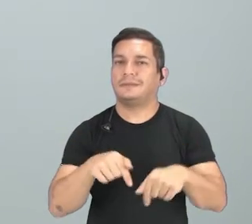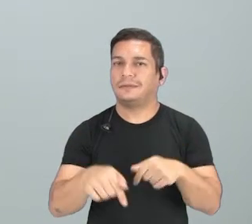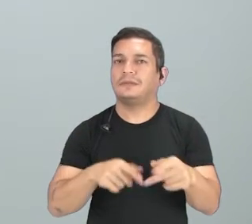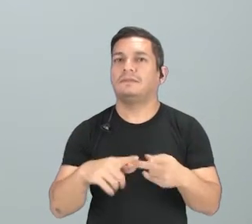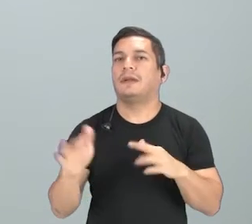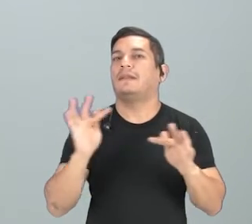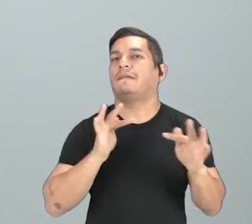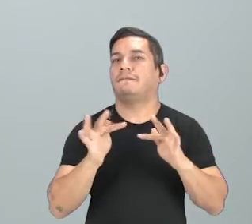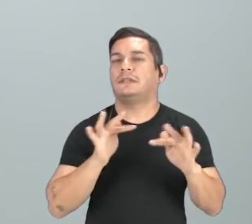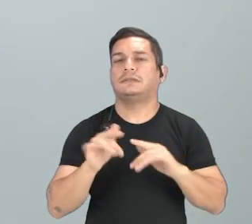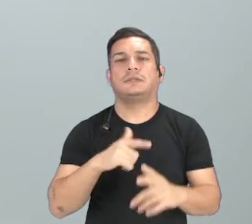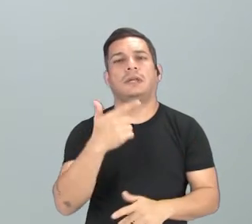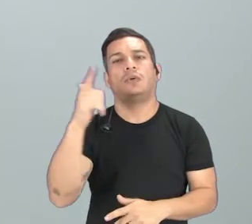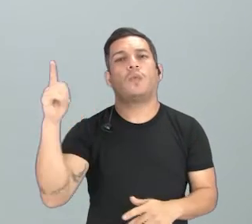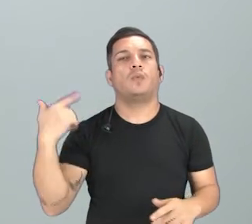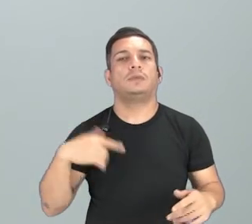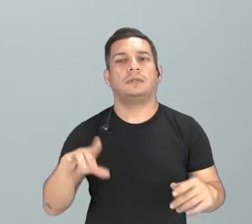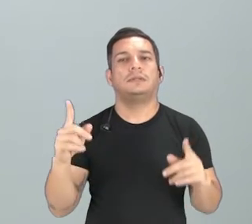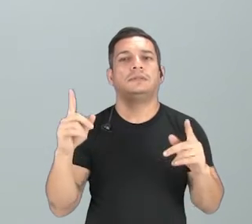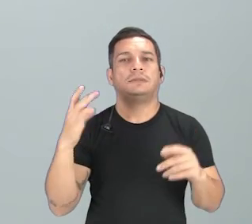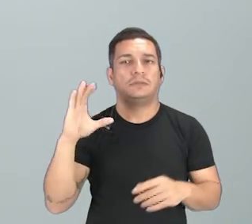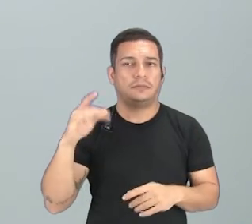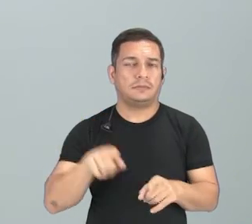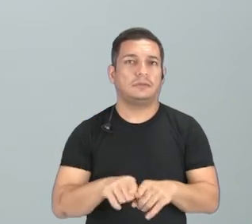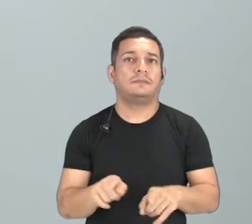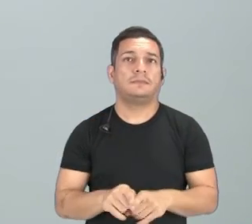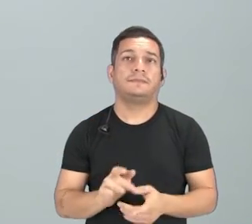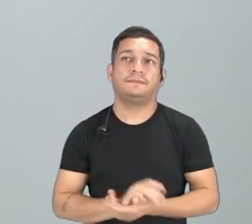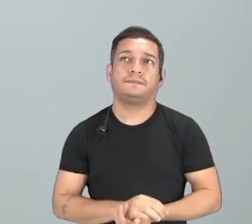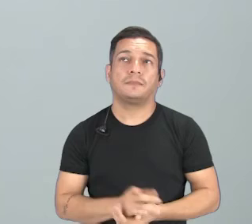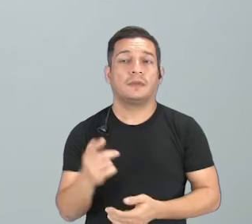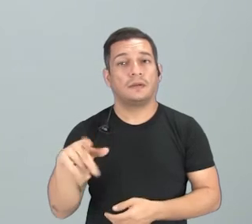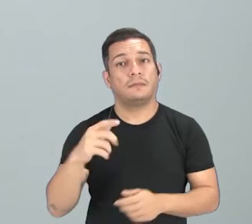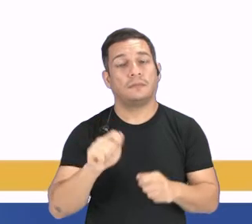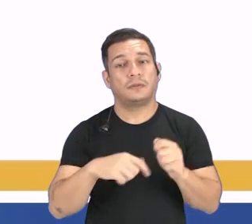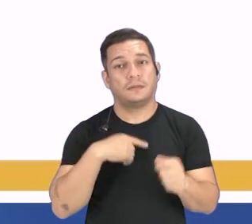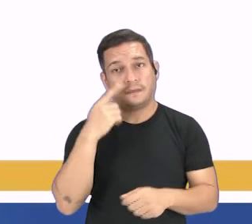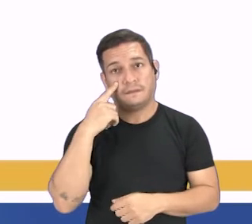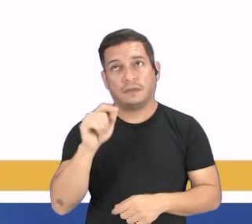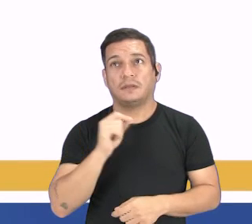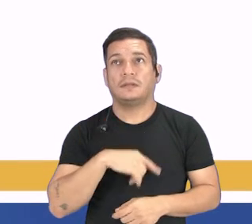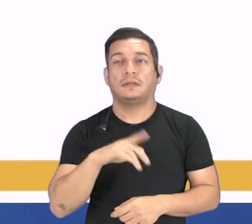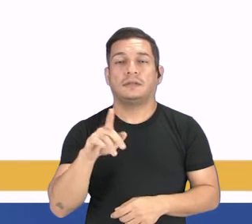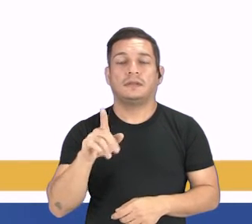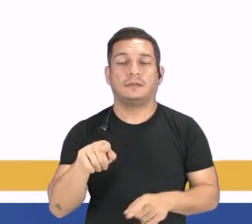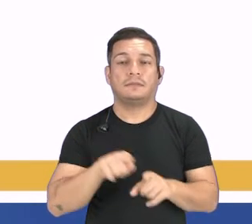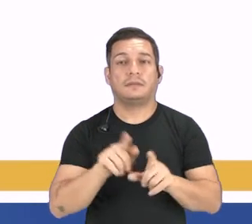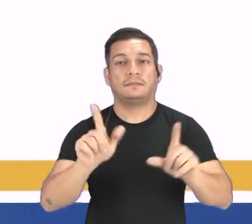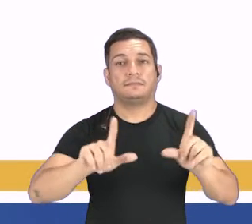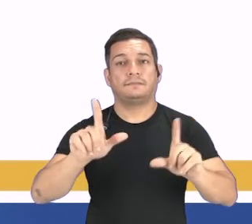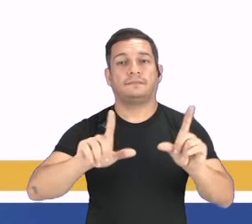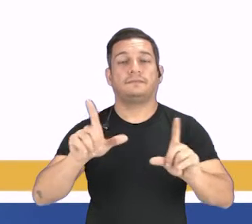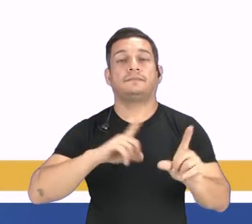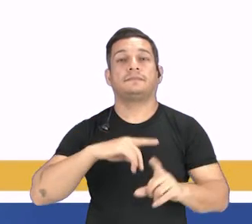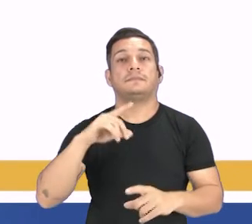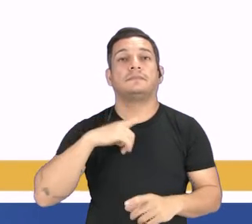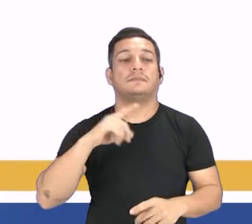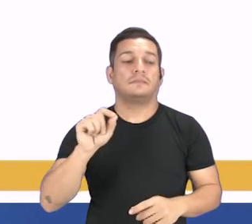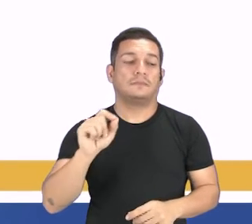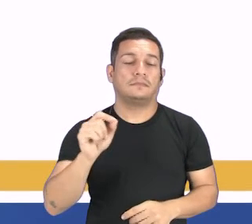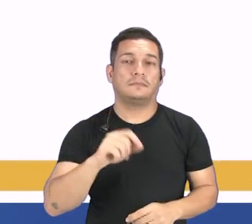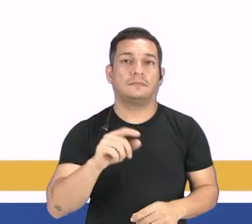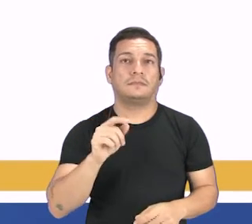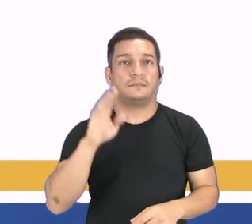química, na física e em outras ciências também. Bem, e vocês podem sempre olhar que de tanto em tanto na televisão a gente vê uma